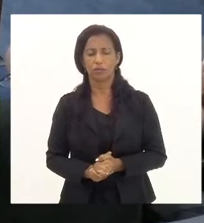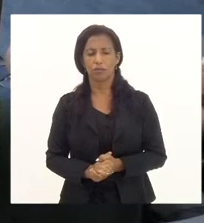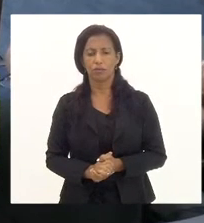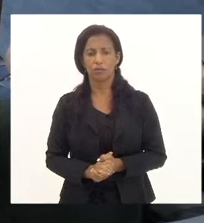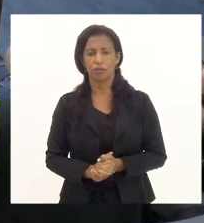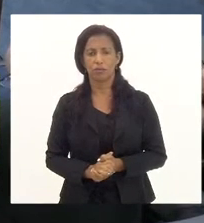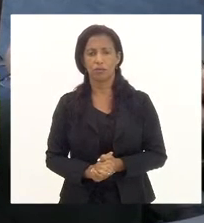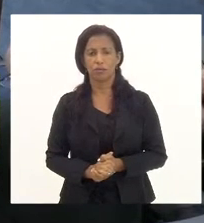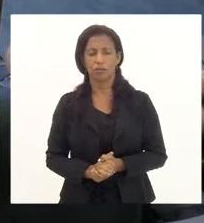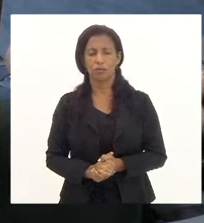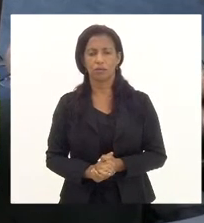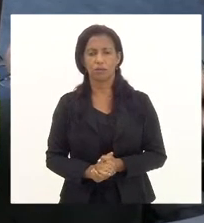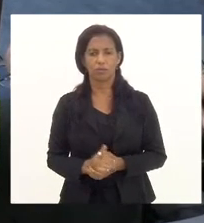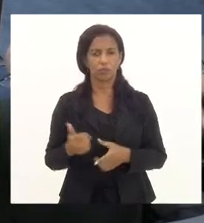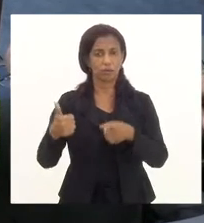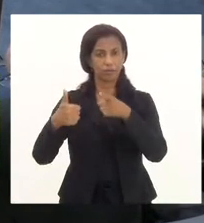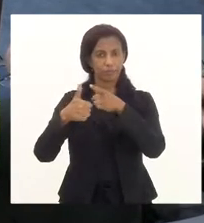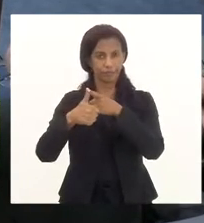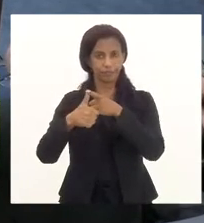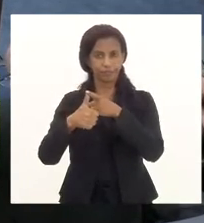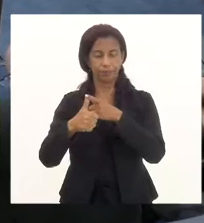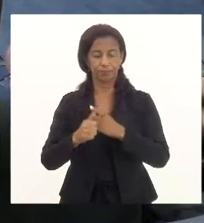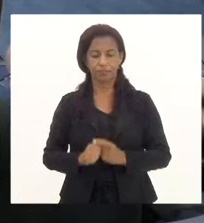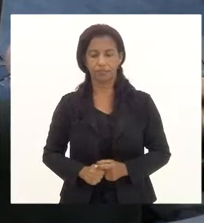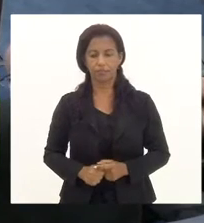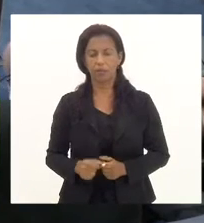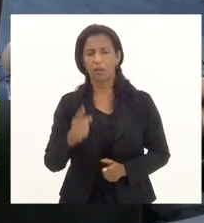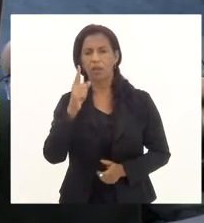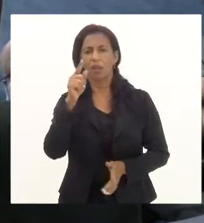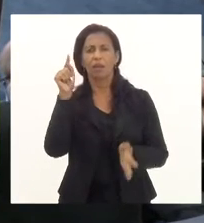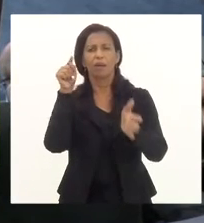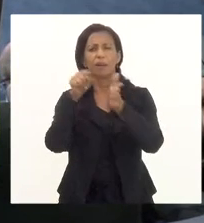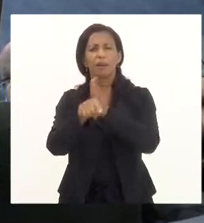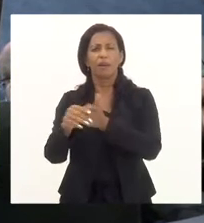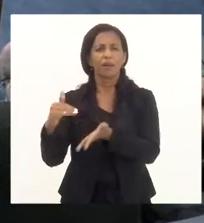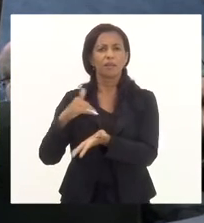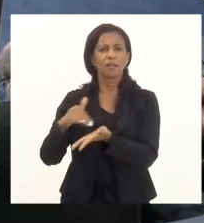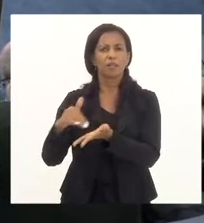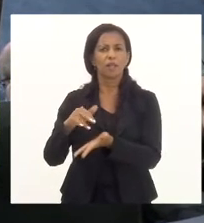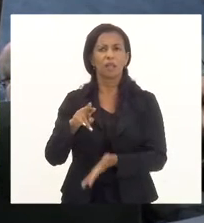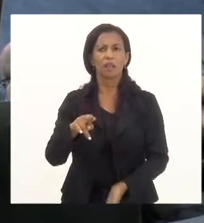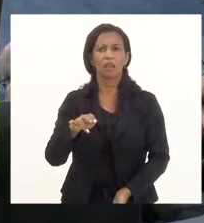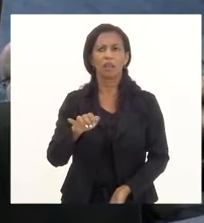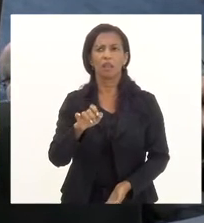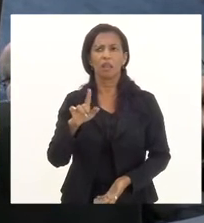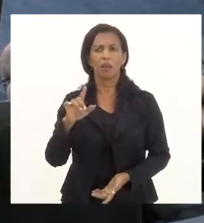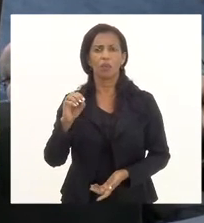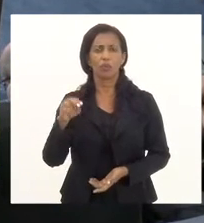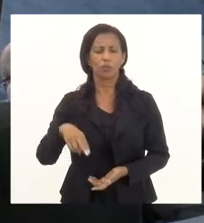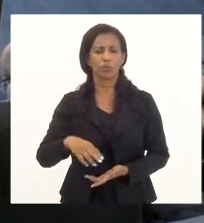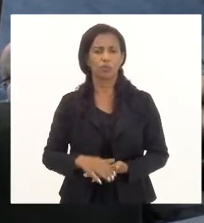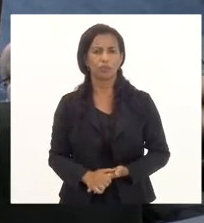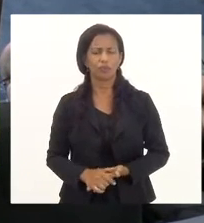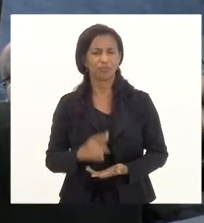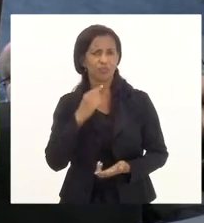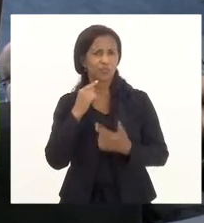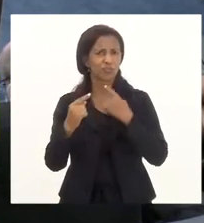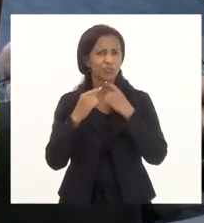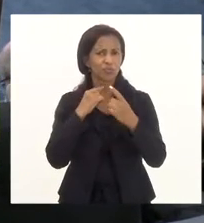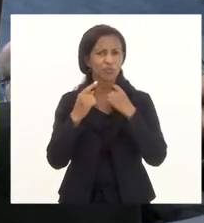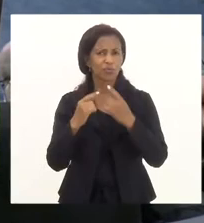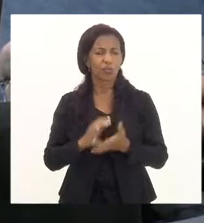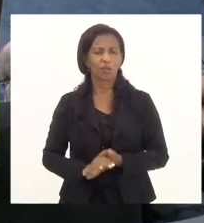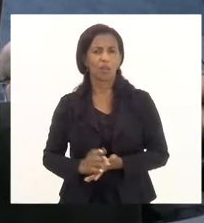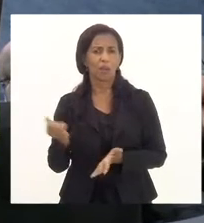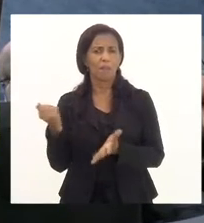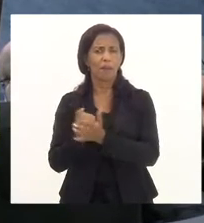deputados primeiro eu gostaria de dirigir uma pergunta ao secretário Nelson é a muita dúvida quanto